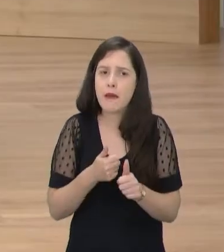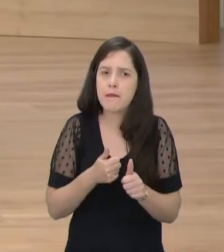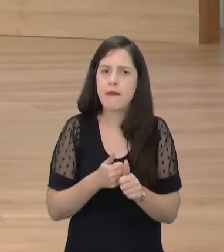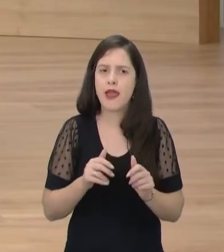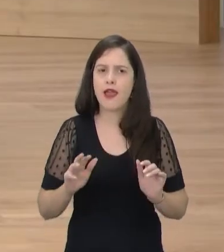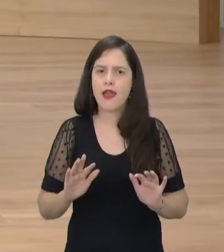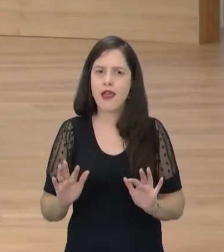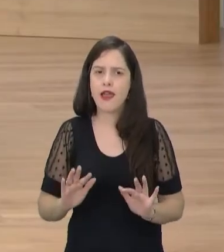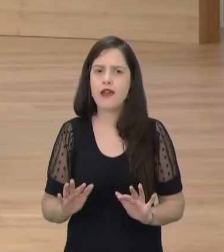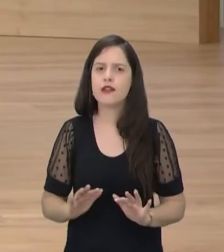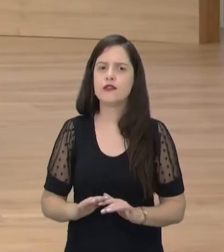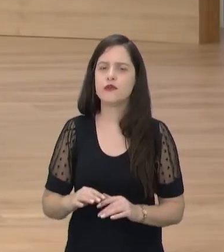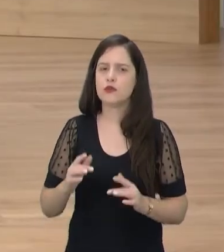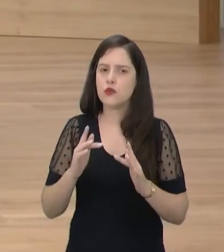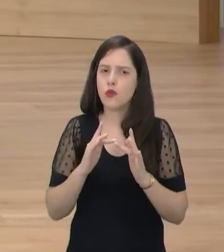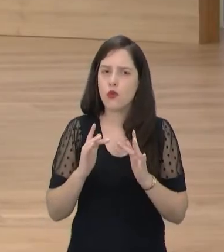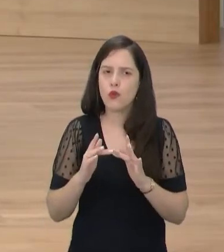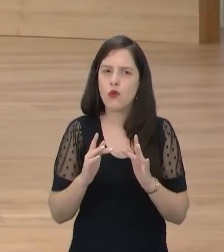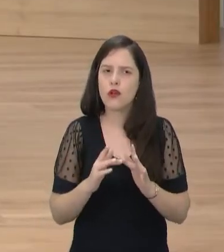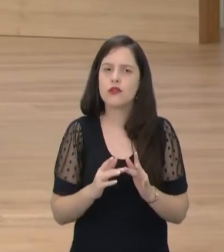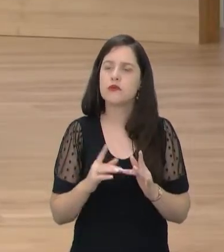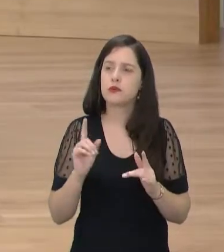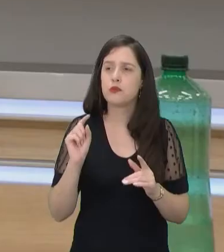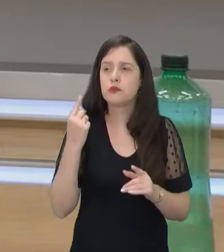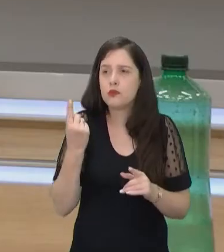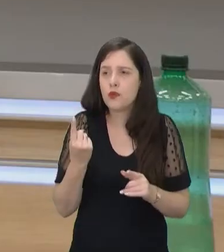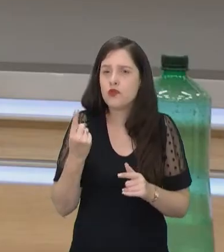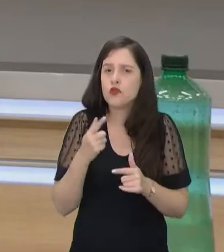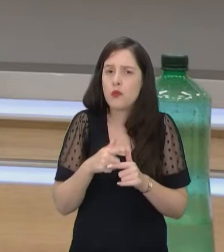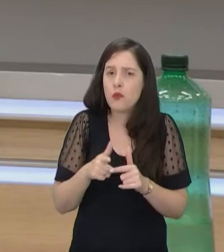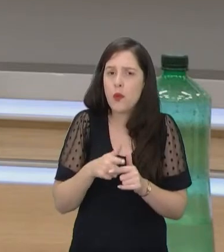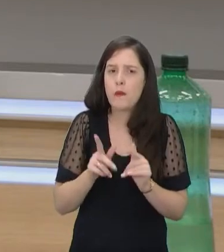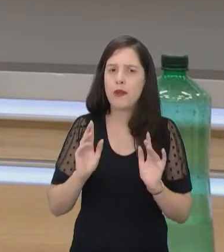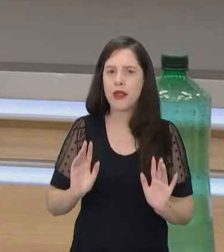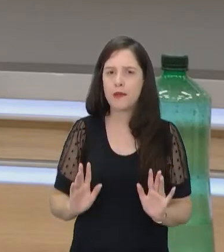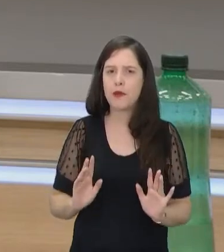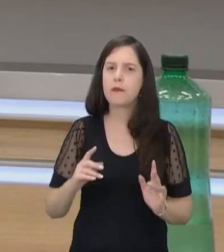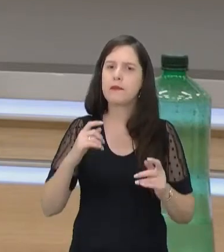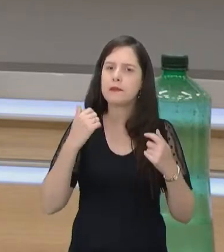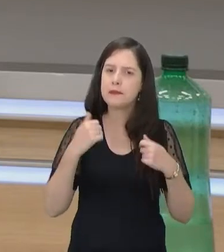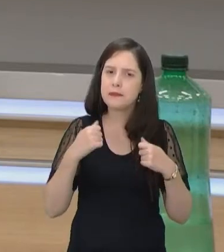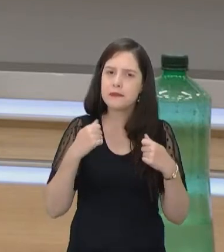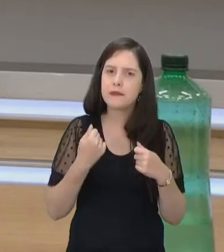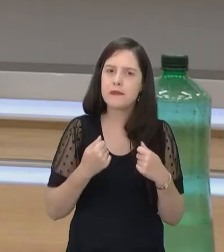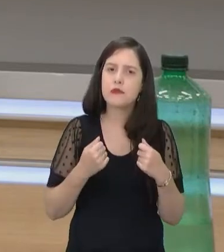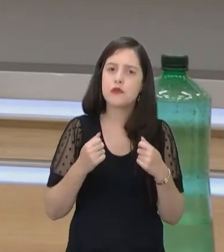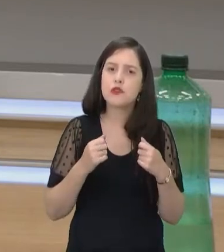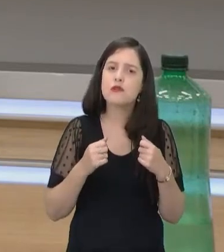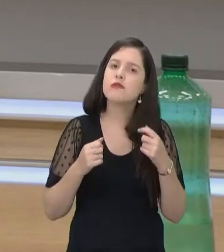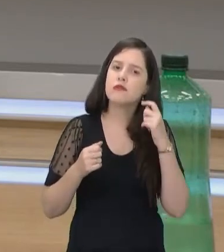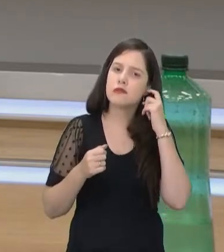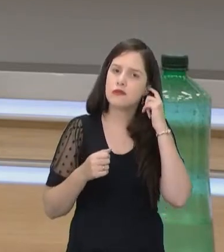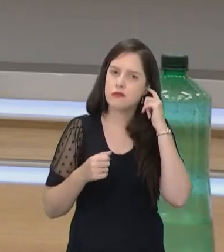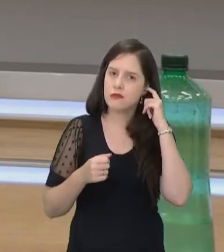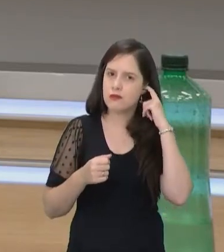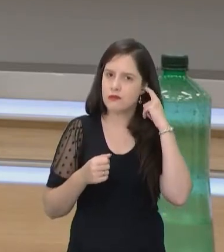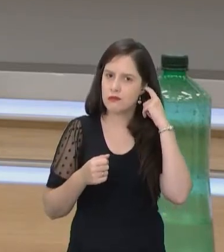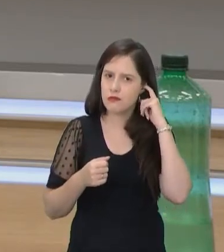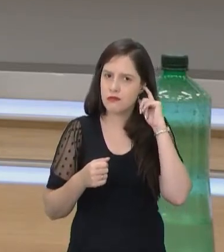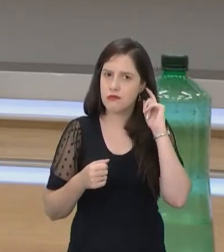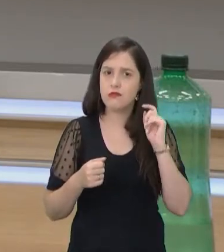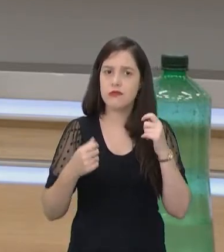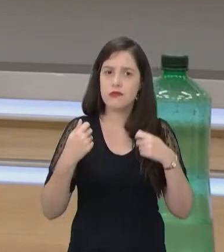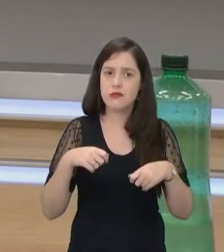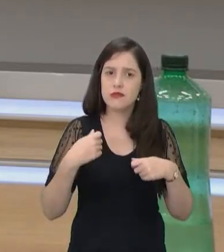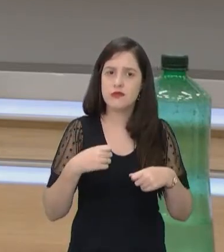que começaram a ser mudados por conta de um problema. Só que a gente vai ter que chegar realmente num pico de falta de saúde pública,